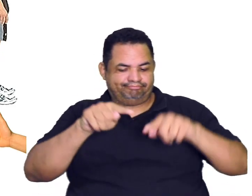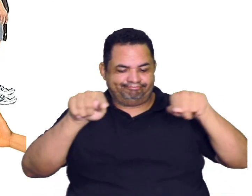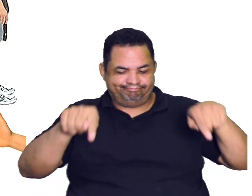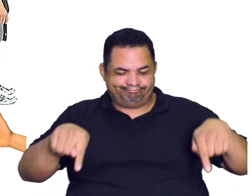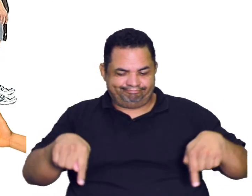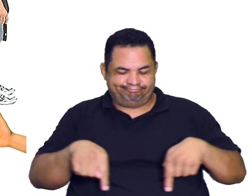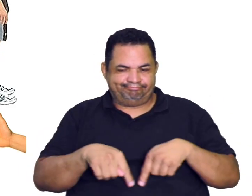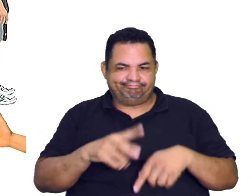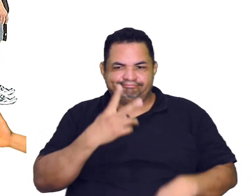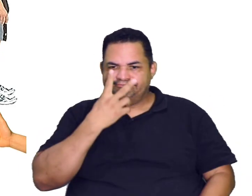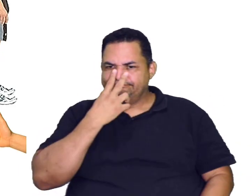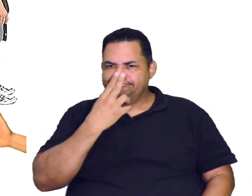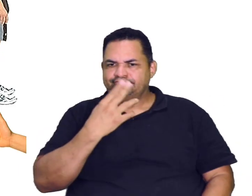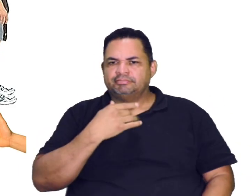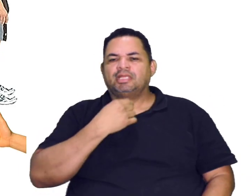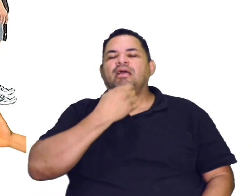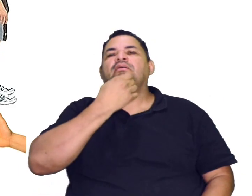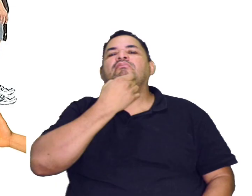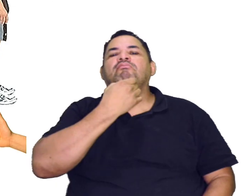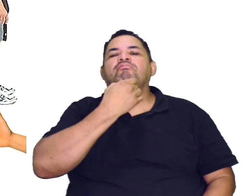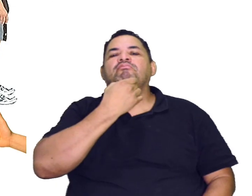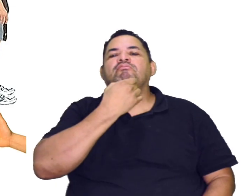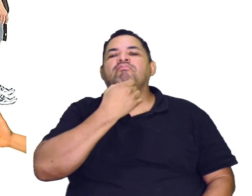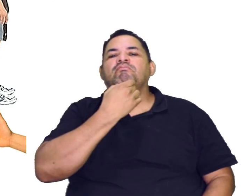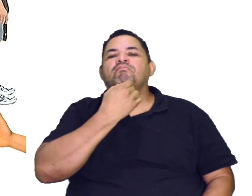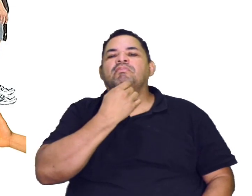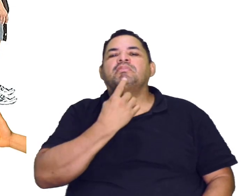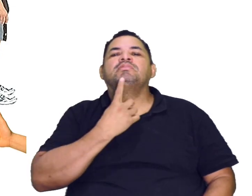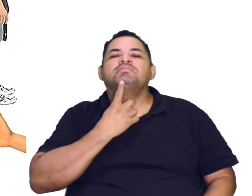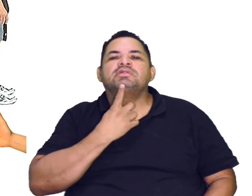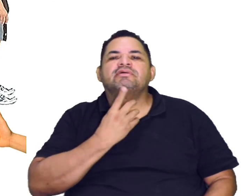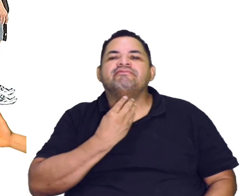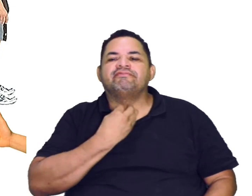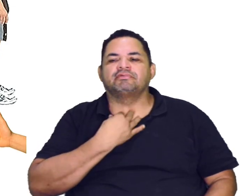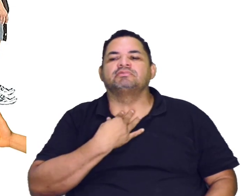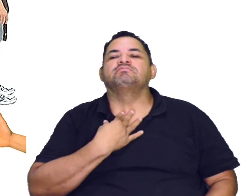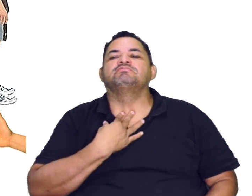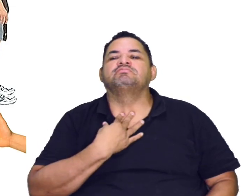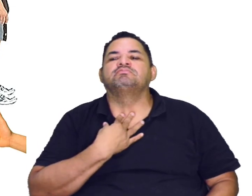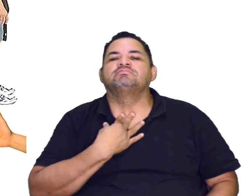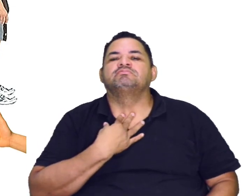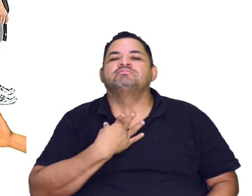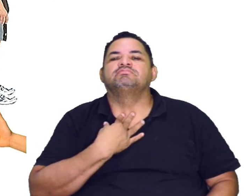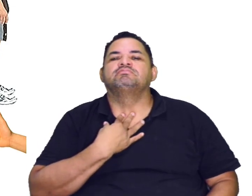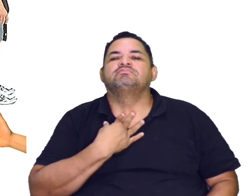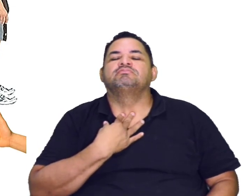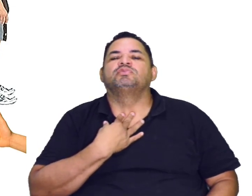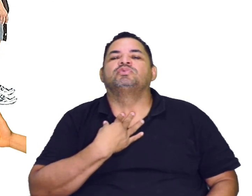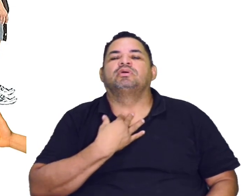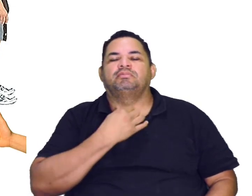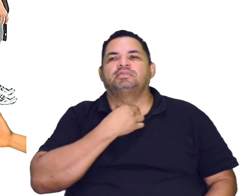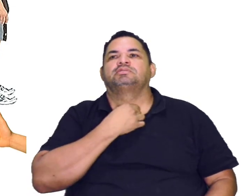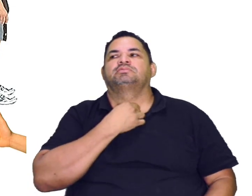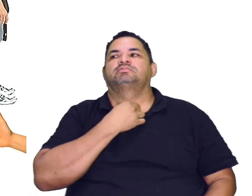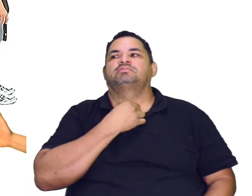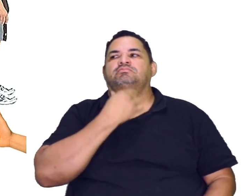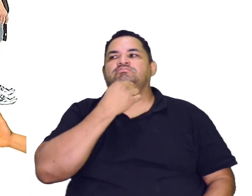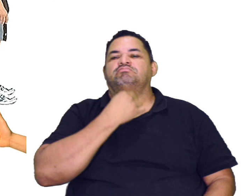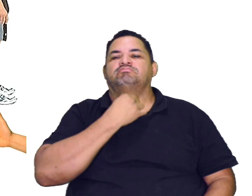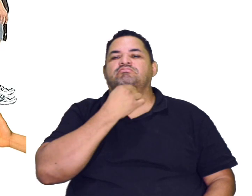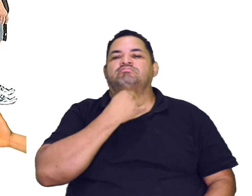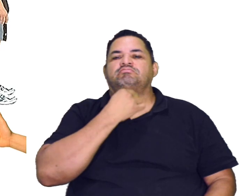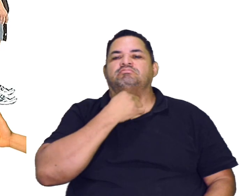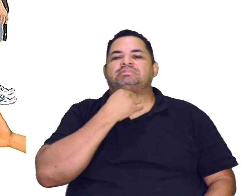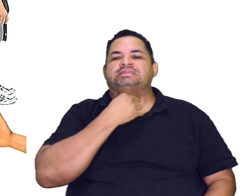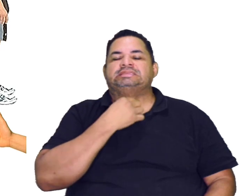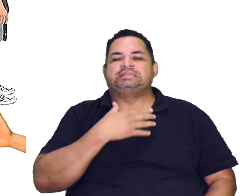que têm, parece que o queixo projetado para frente, a cabeça, o pescoço, parece que fica ali o tempo